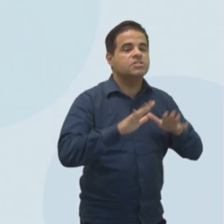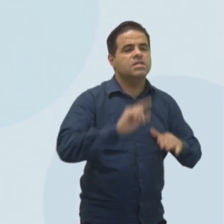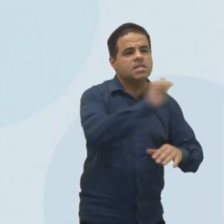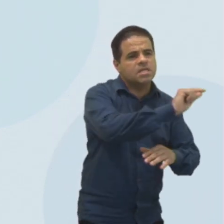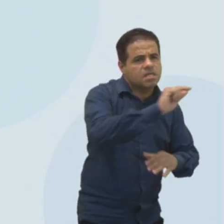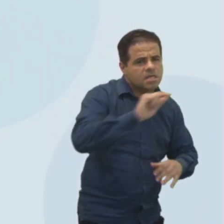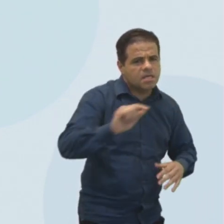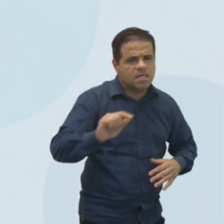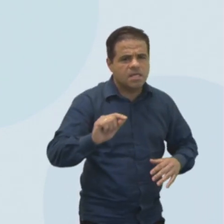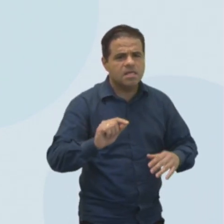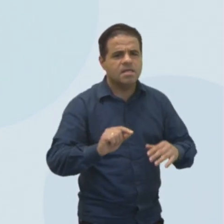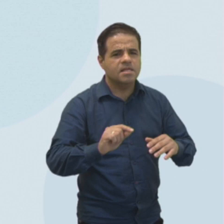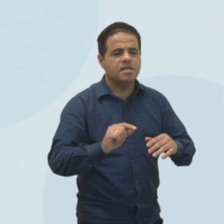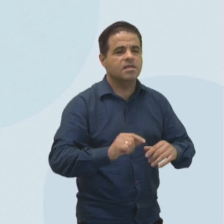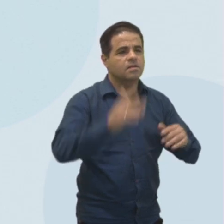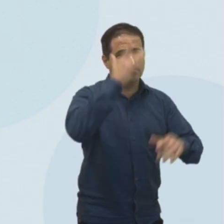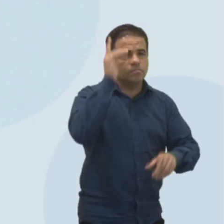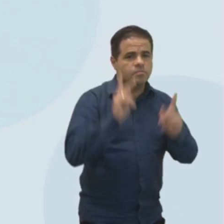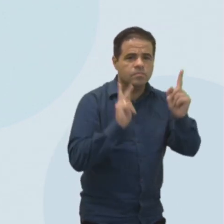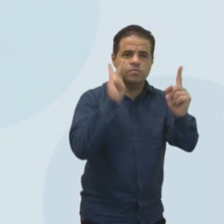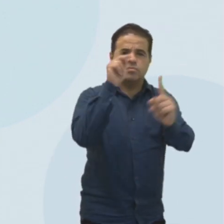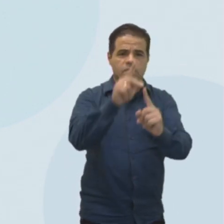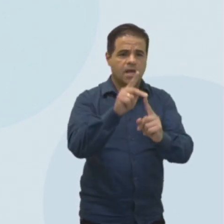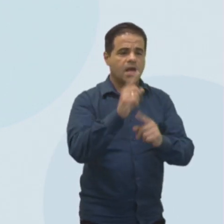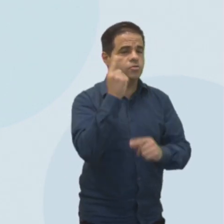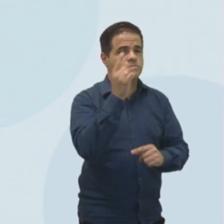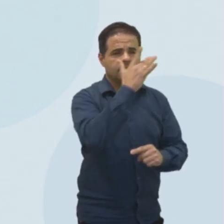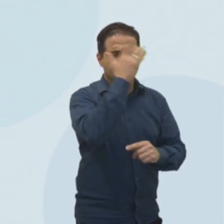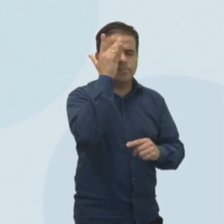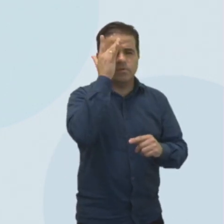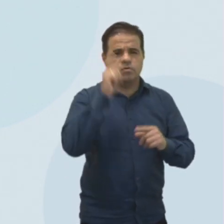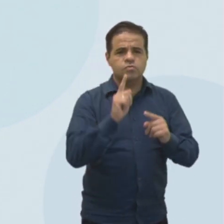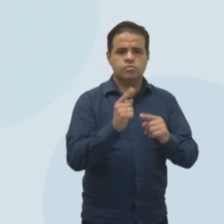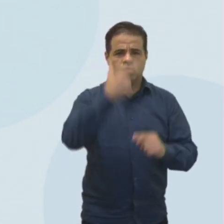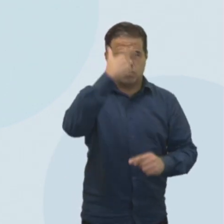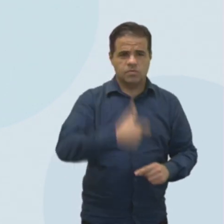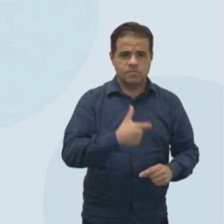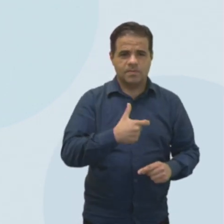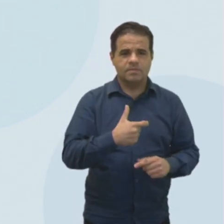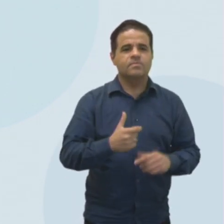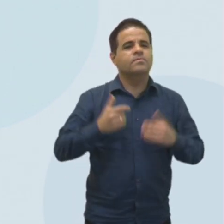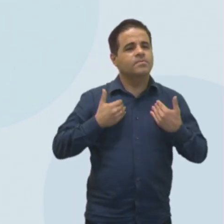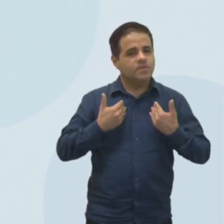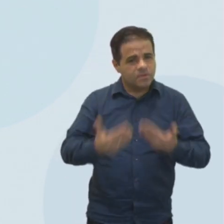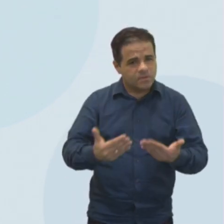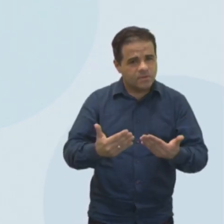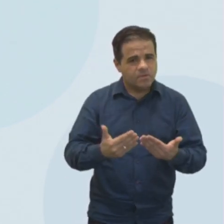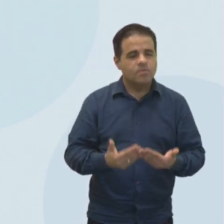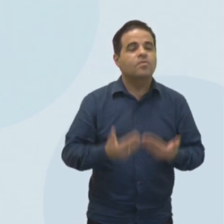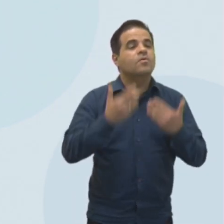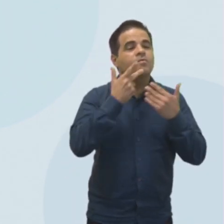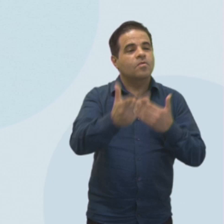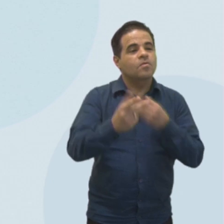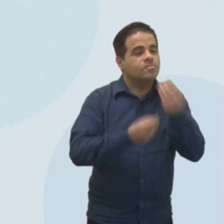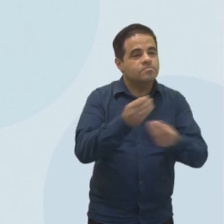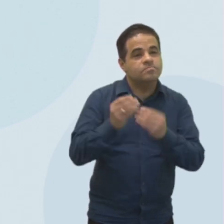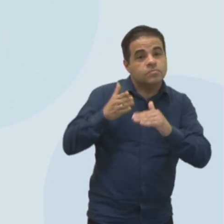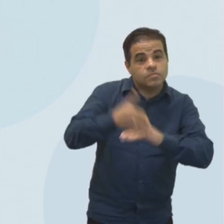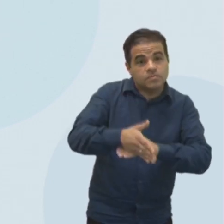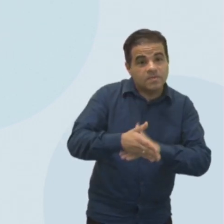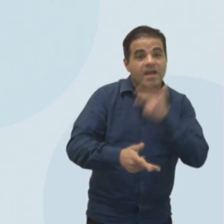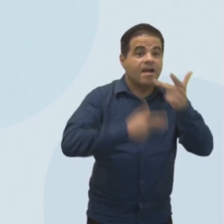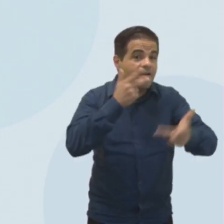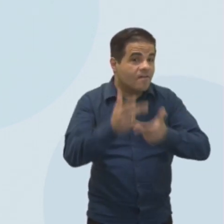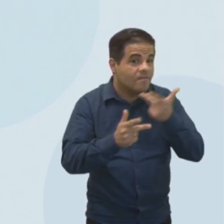os personagens? Só serei uma pessoa? Só serei eu criando essa narrativa digital? Ou eu vou envolver a sala